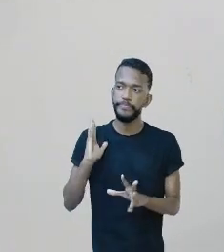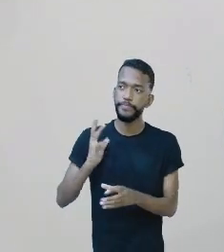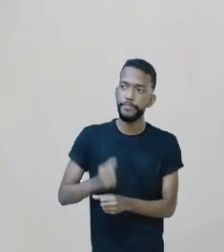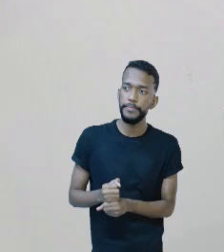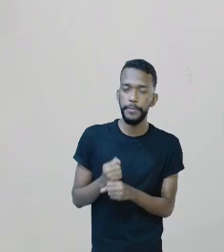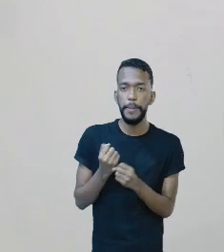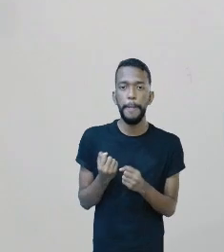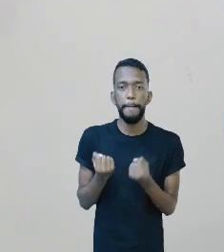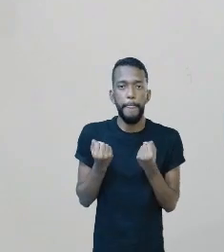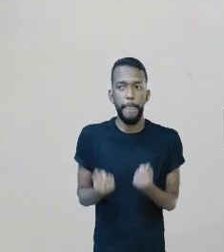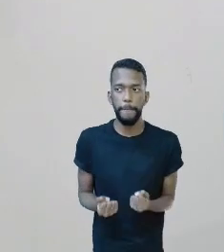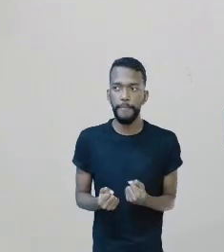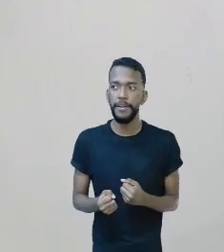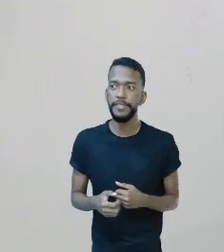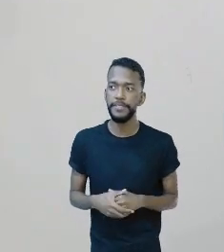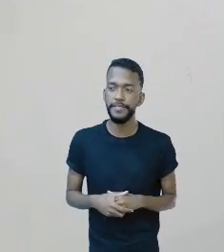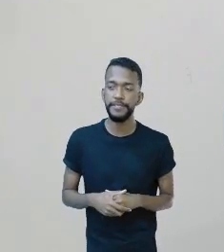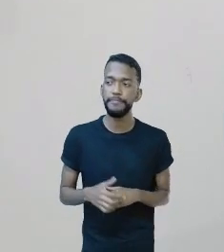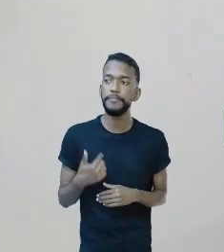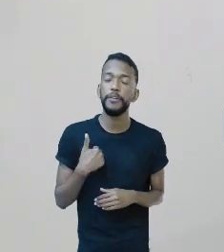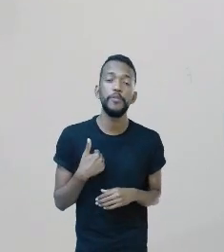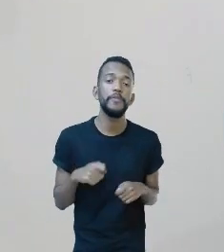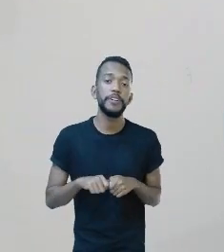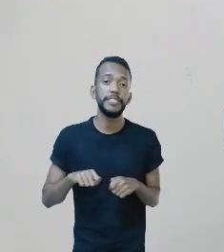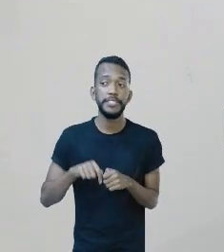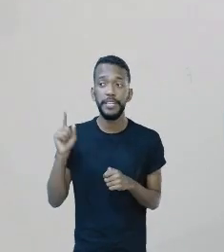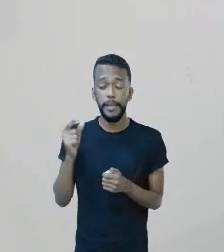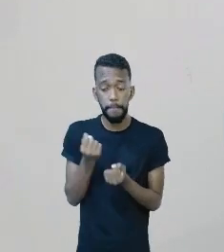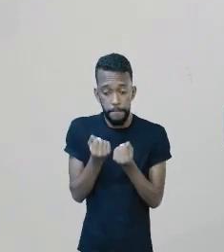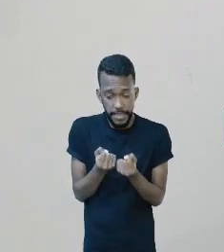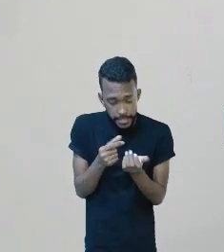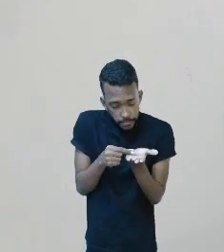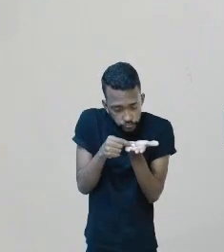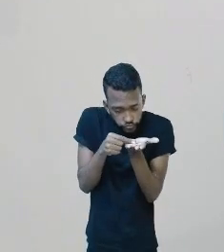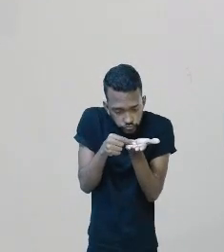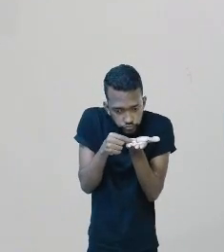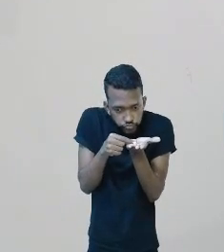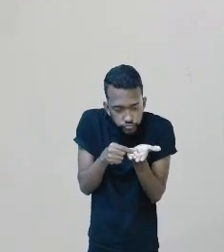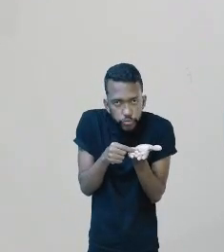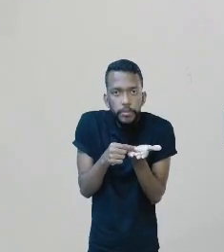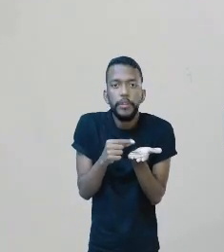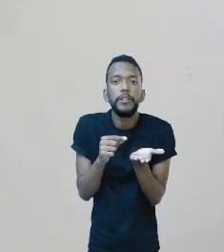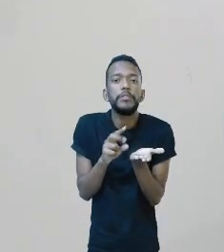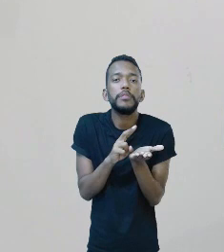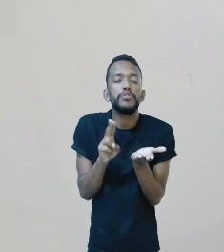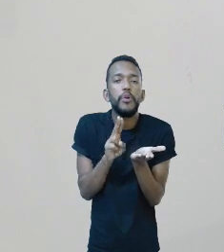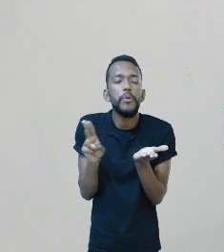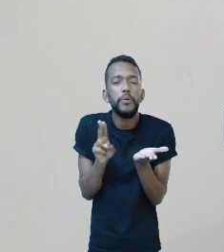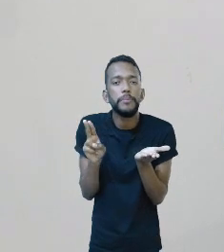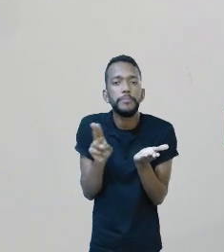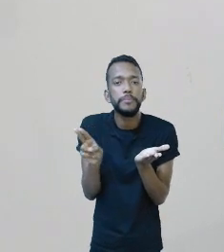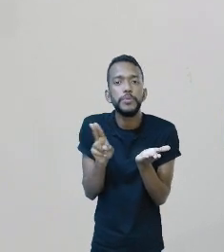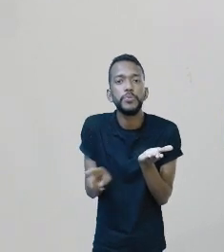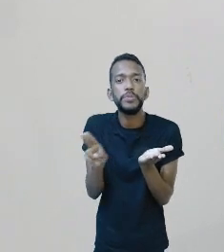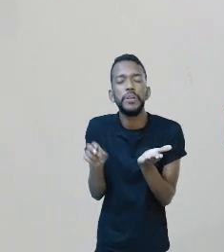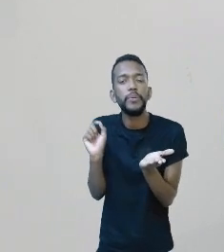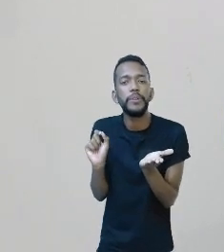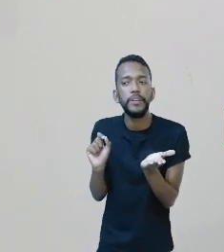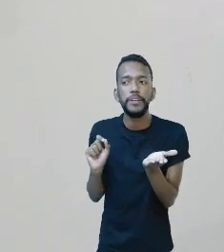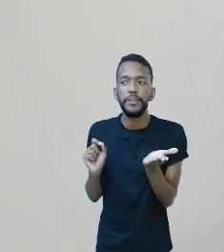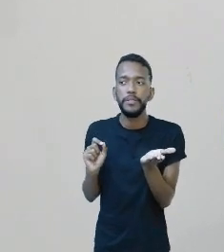massa, para eu fazer a pesagem de um comprimido como esse, eu vou utilizar o